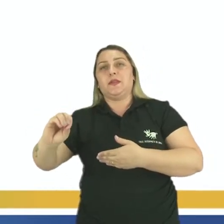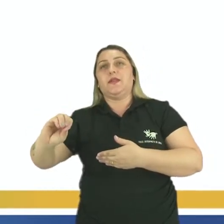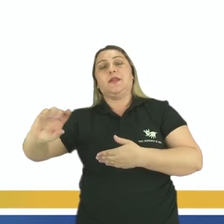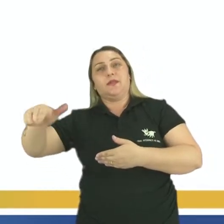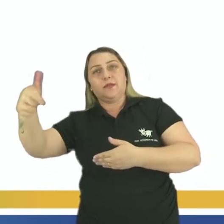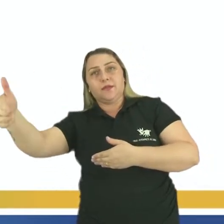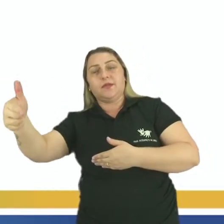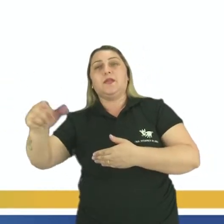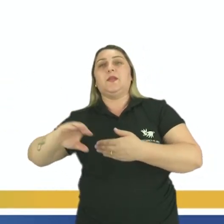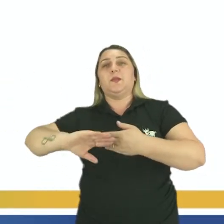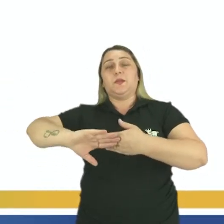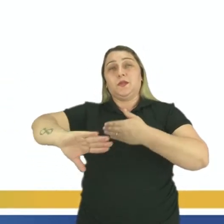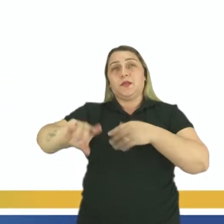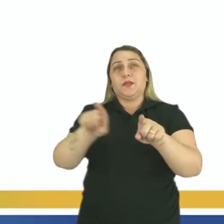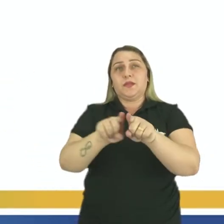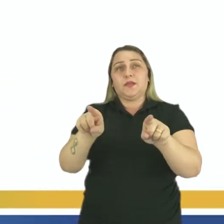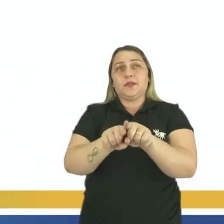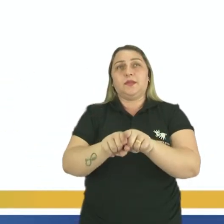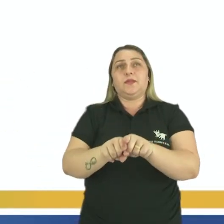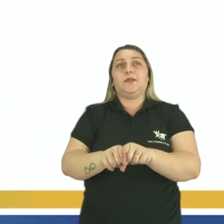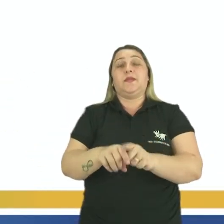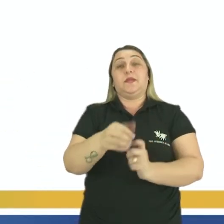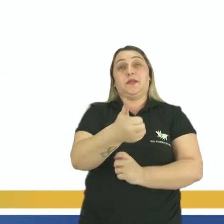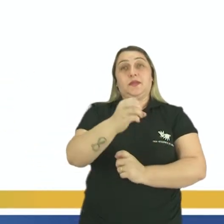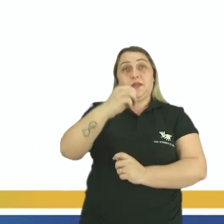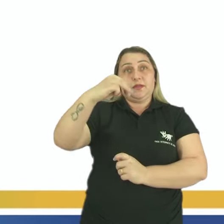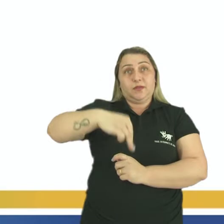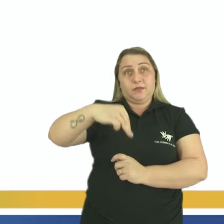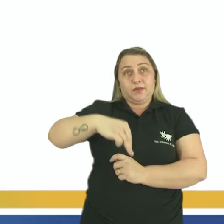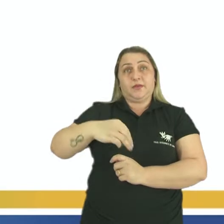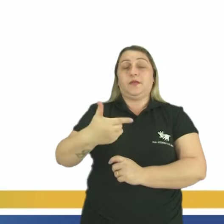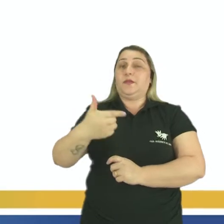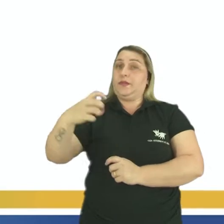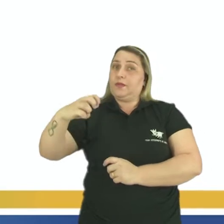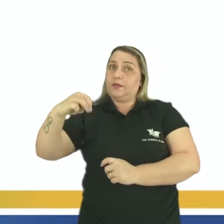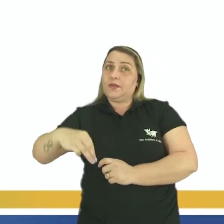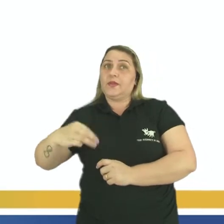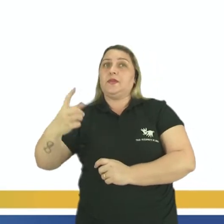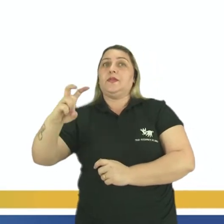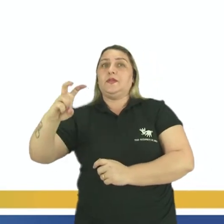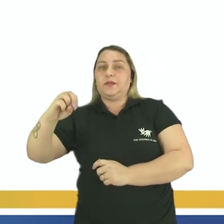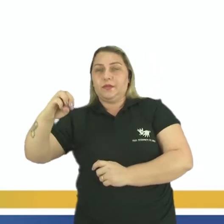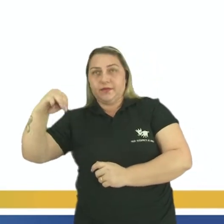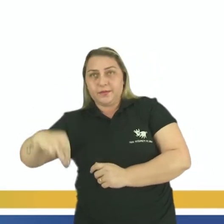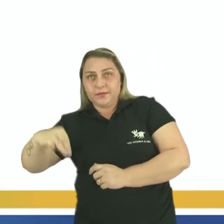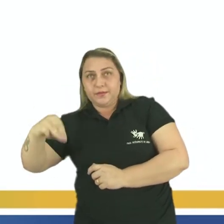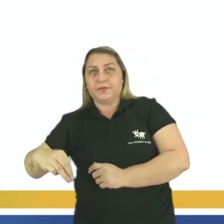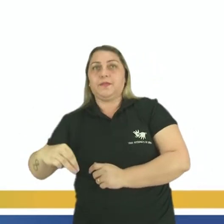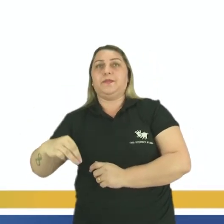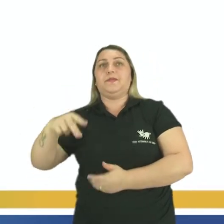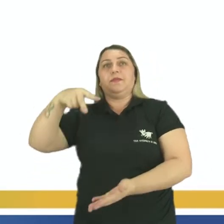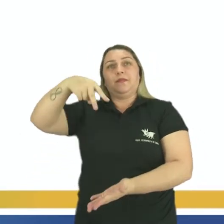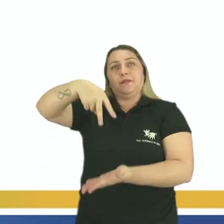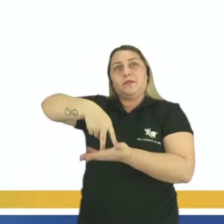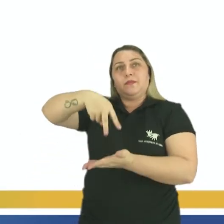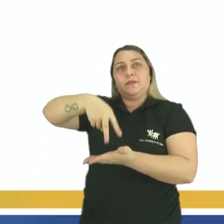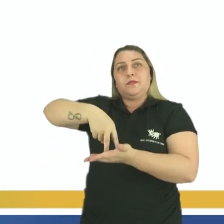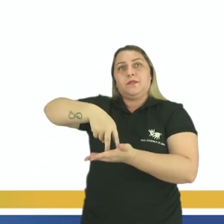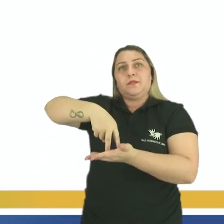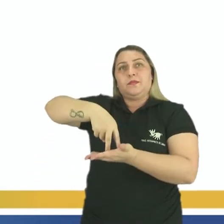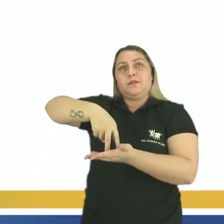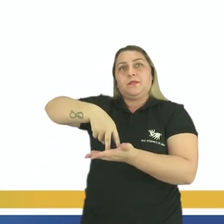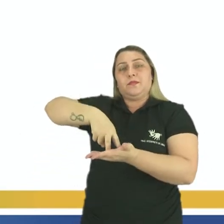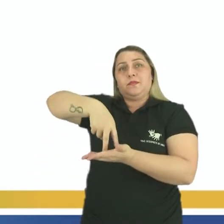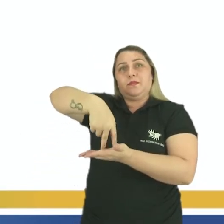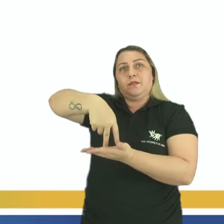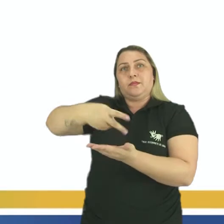temos as distâncias, né? Que a gente falou um pouco lá acima. 10 metros, 25 metros ou 50 metros, na posição deitado,